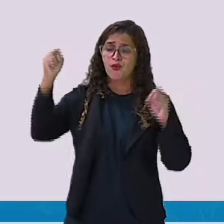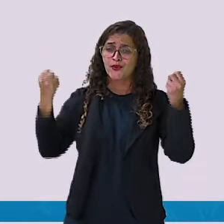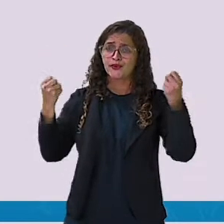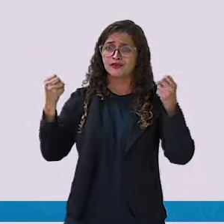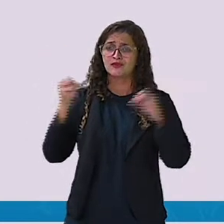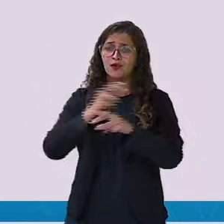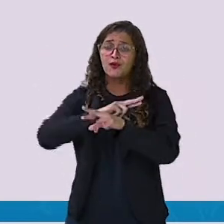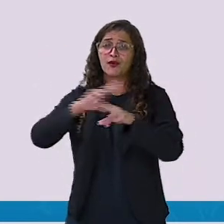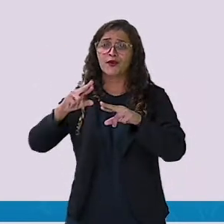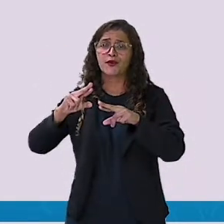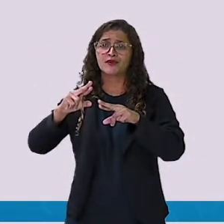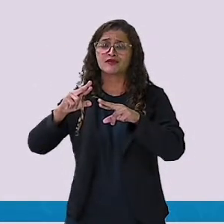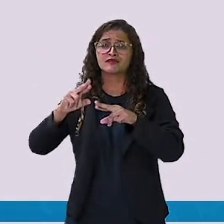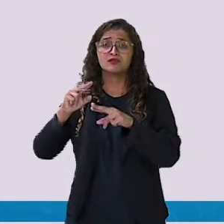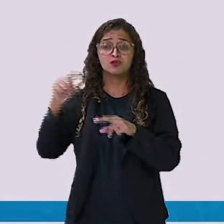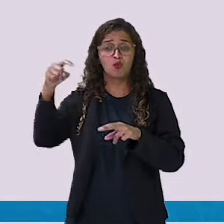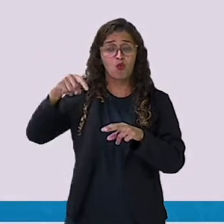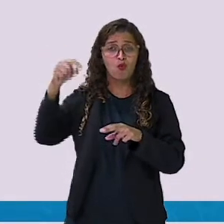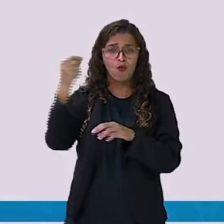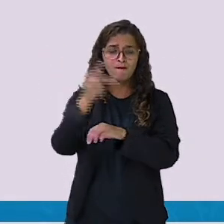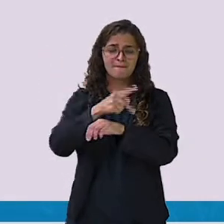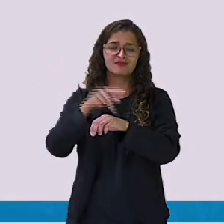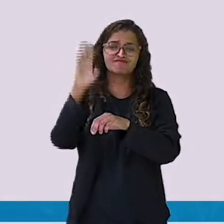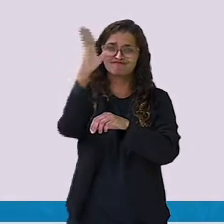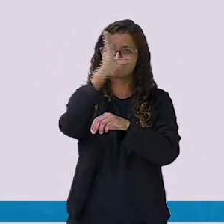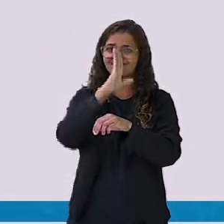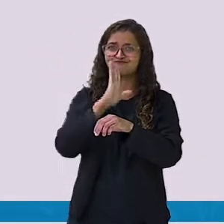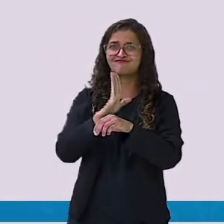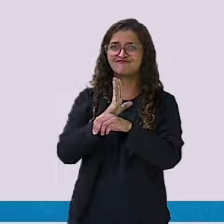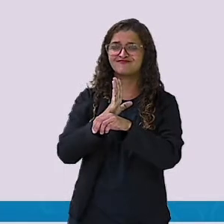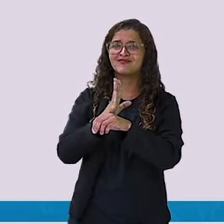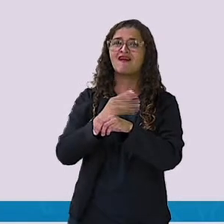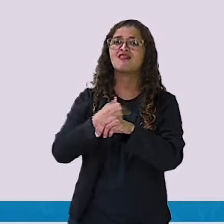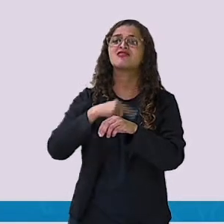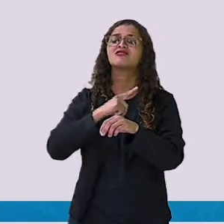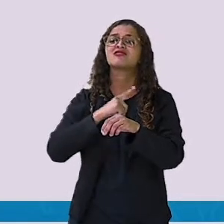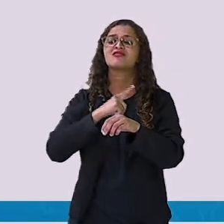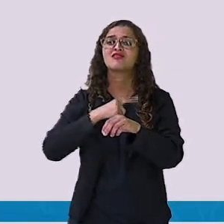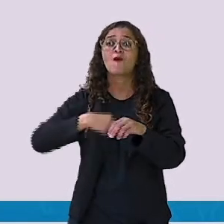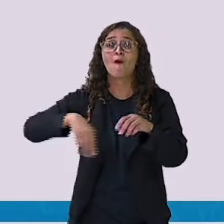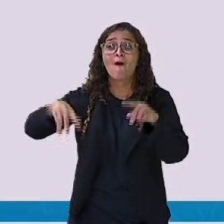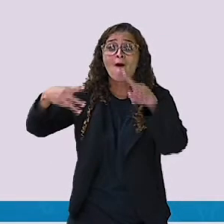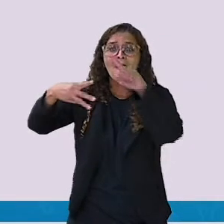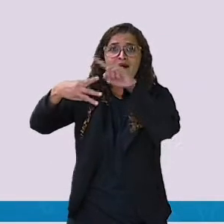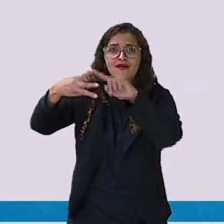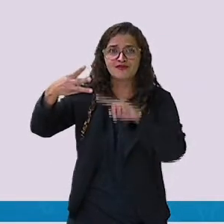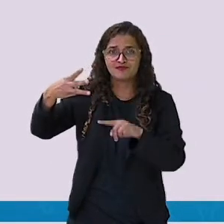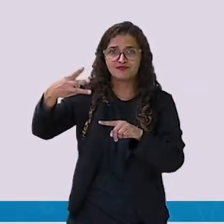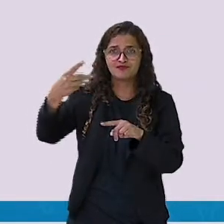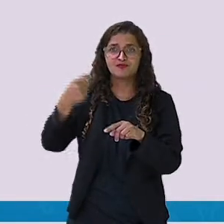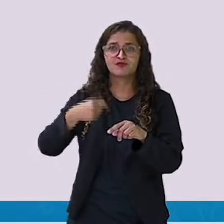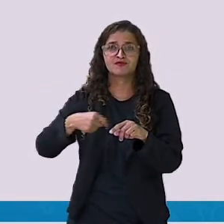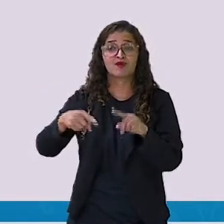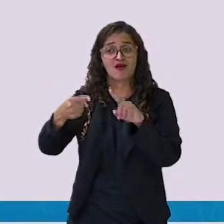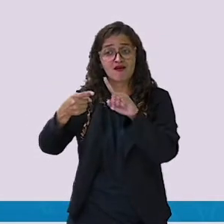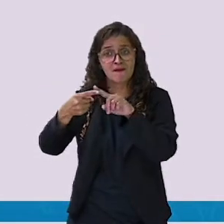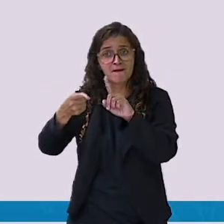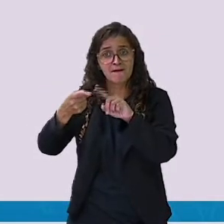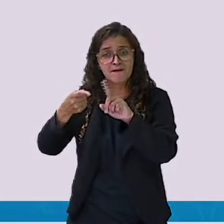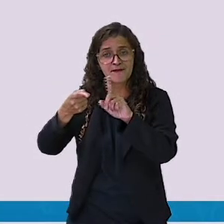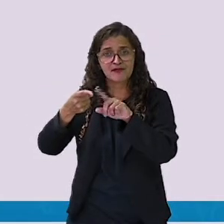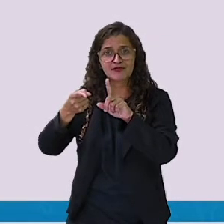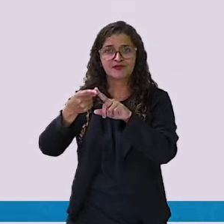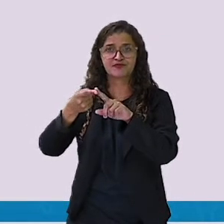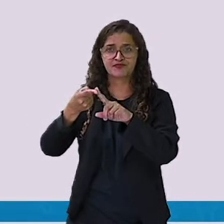e diversificada. Em nosso país estão presentes os três principais tipos de